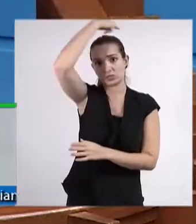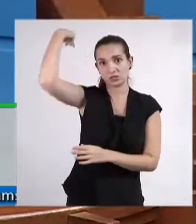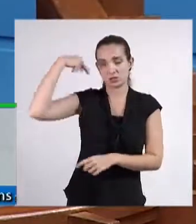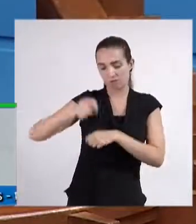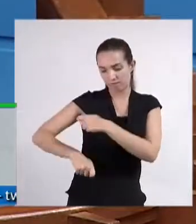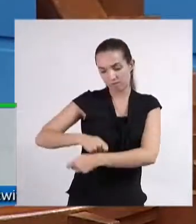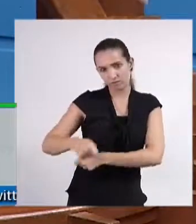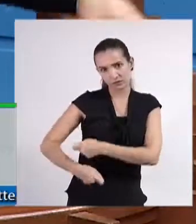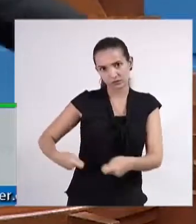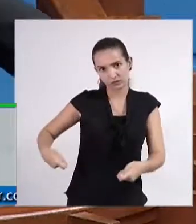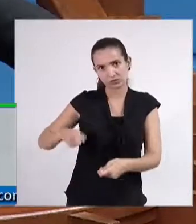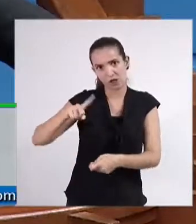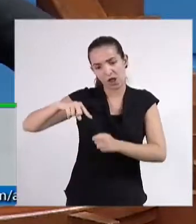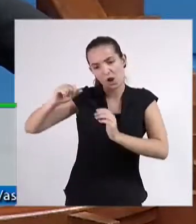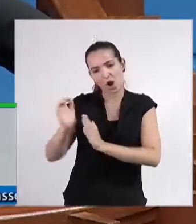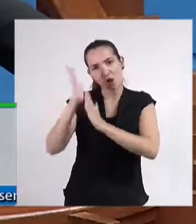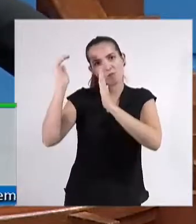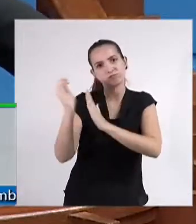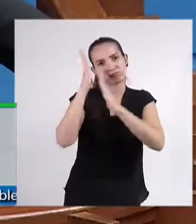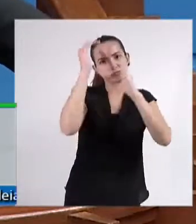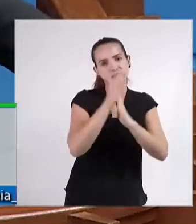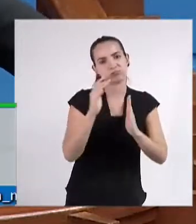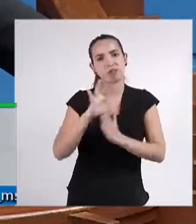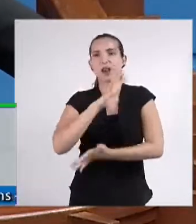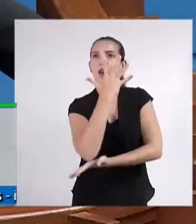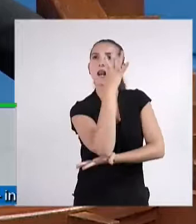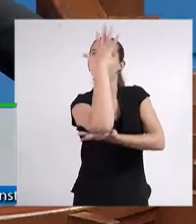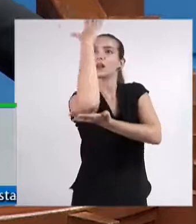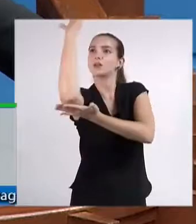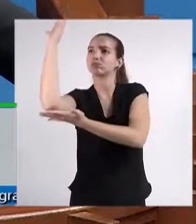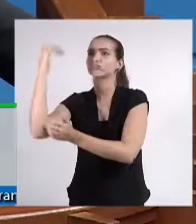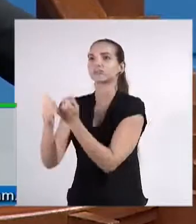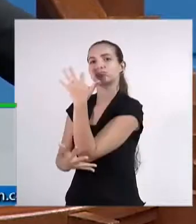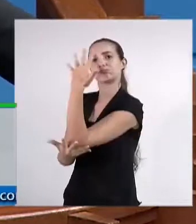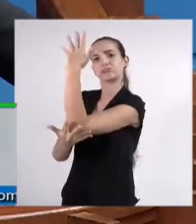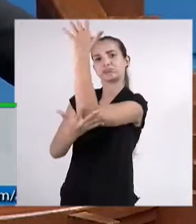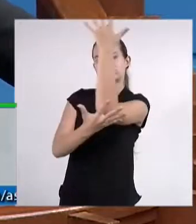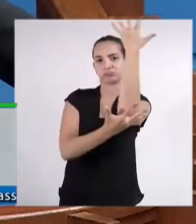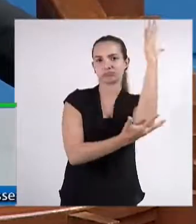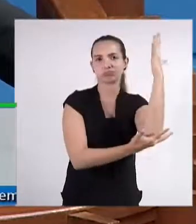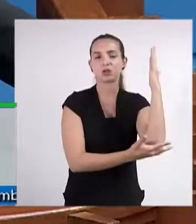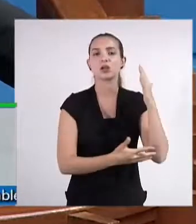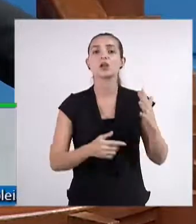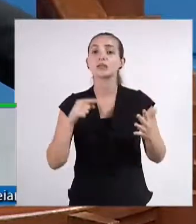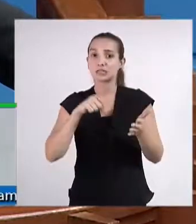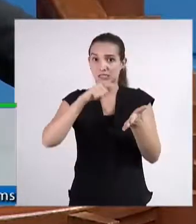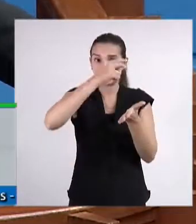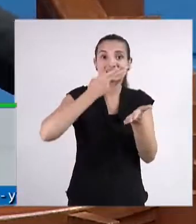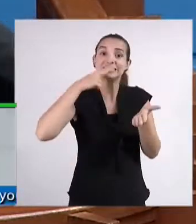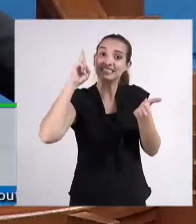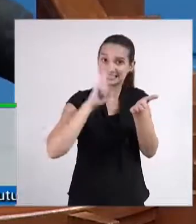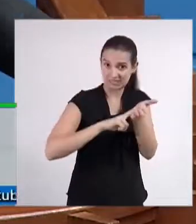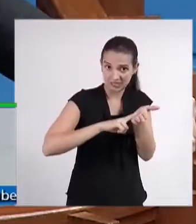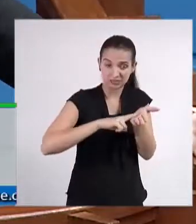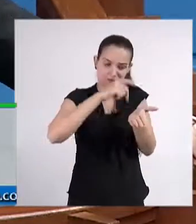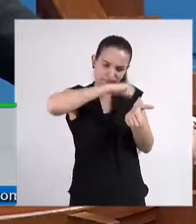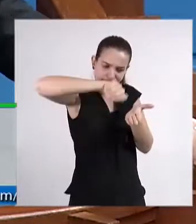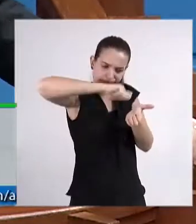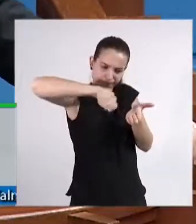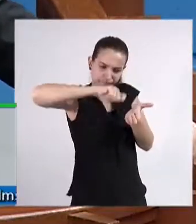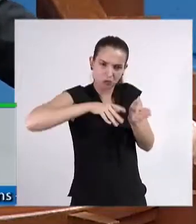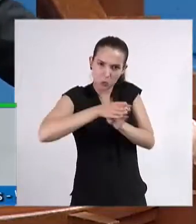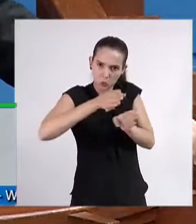que é uma louvação à natureza, ao meio ambiente. E esta encíclica do Papa,